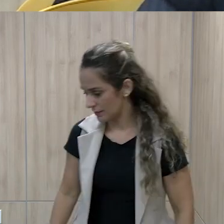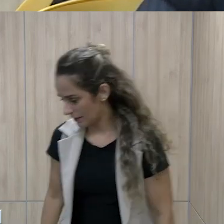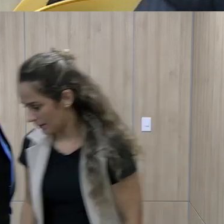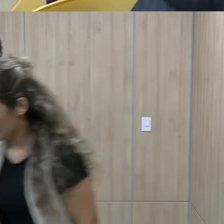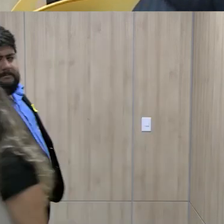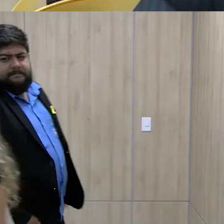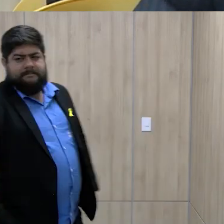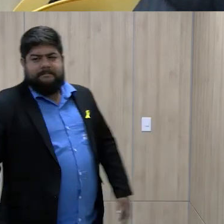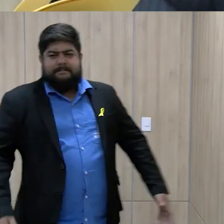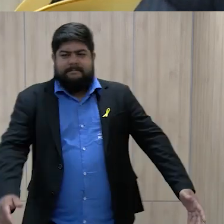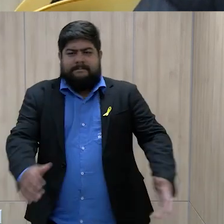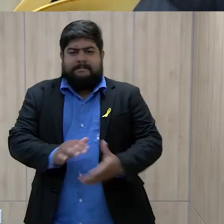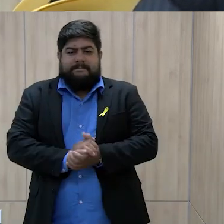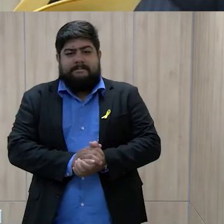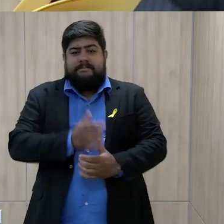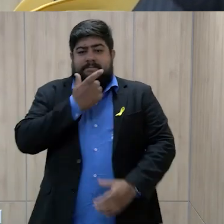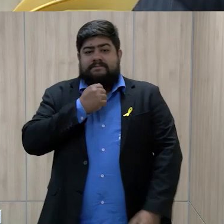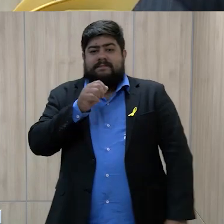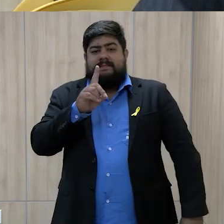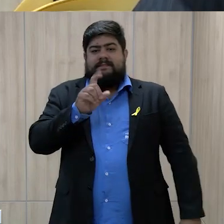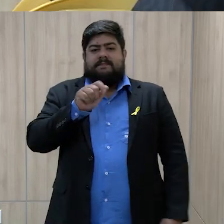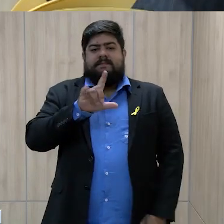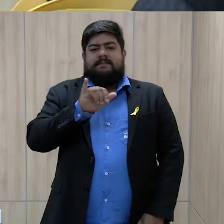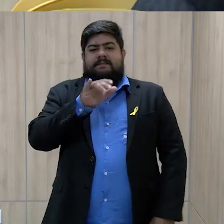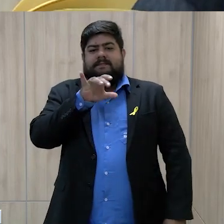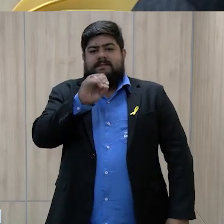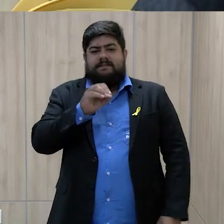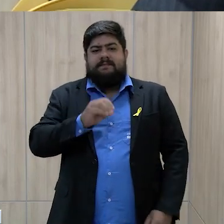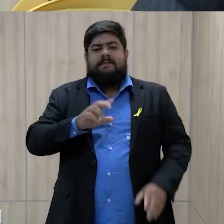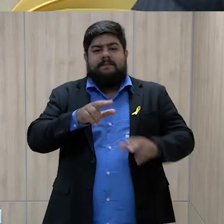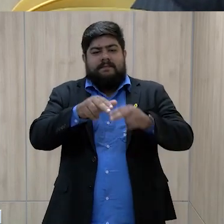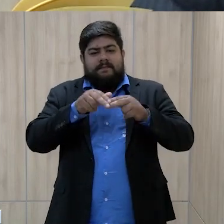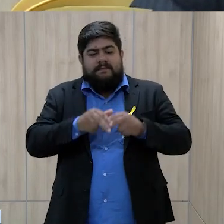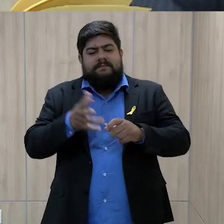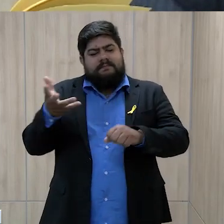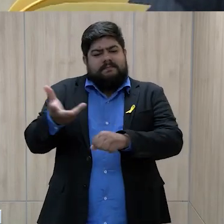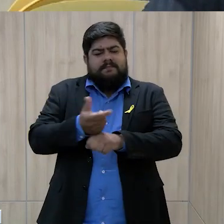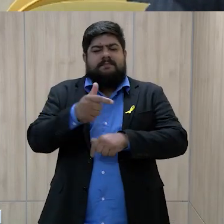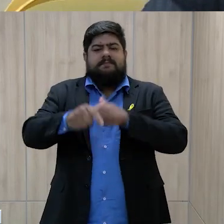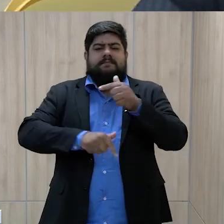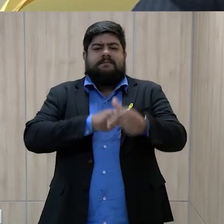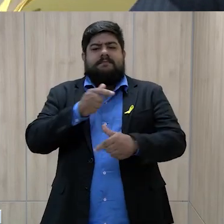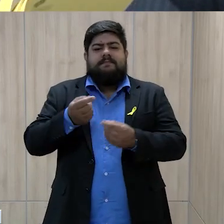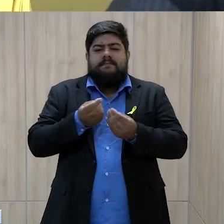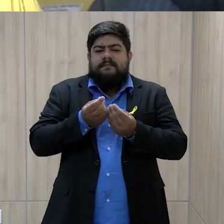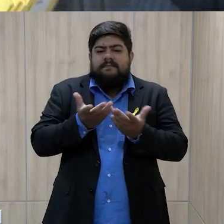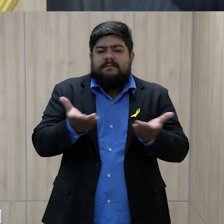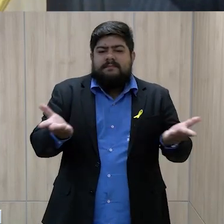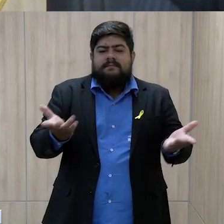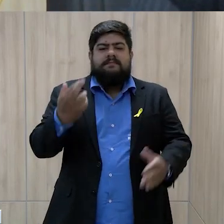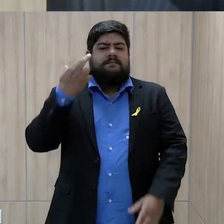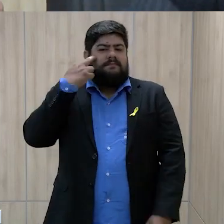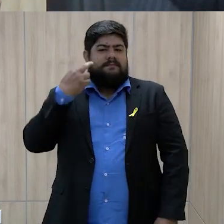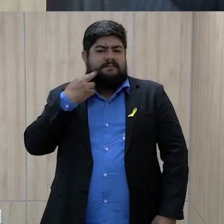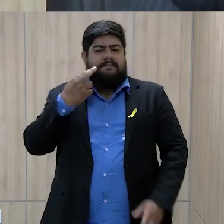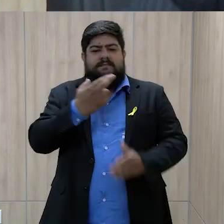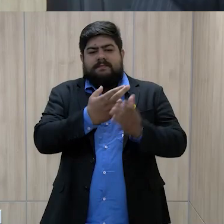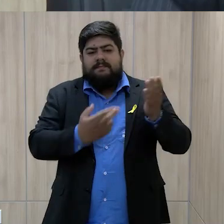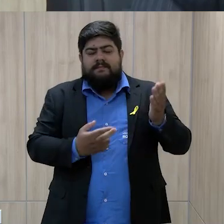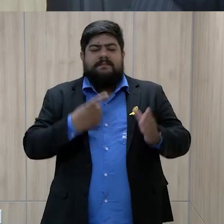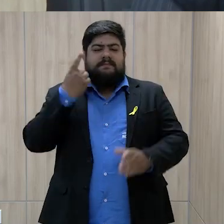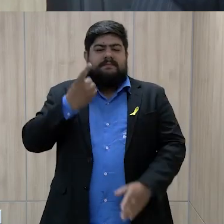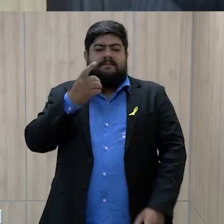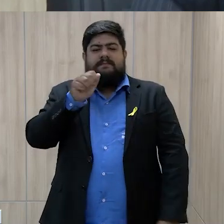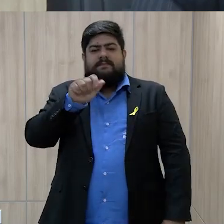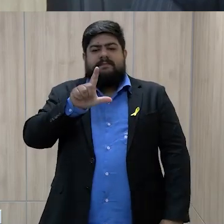Rondônia Excelentíssimo Senhor da Alice Albino em reconhecimento aos relevantes serviços prestado ao estado de Rondônia